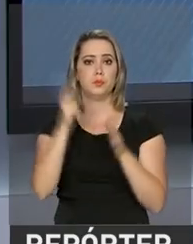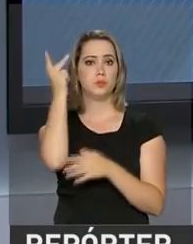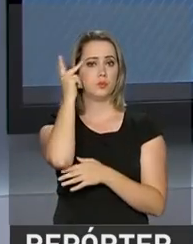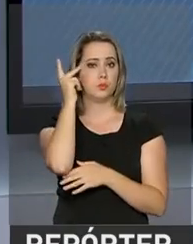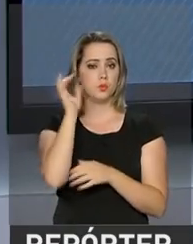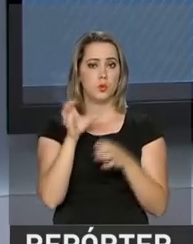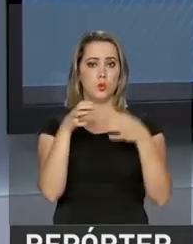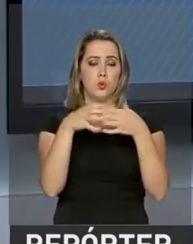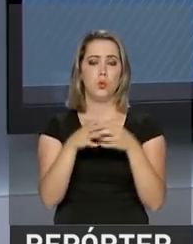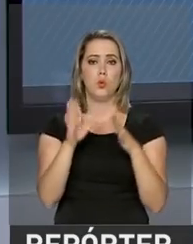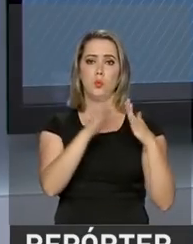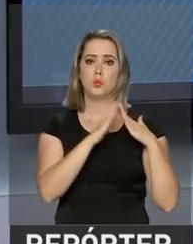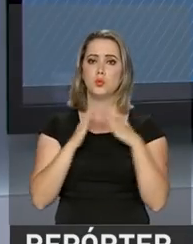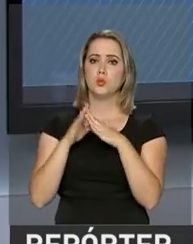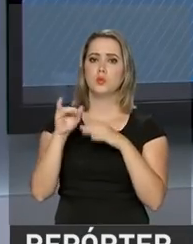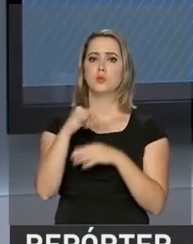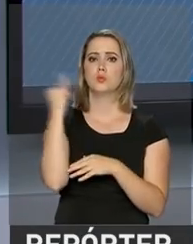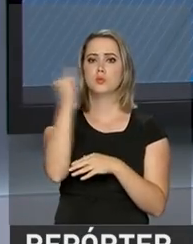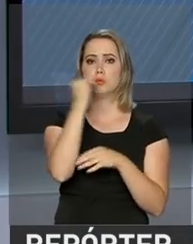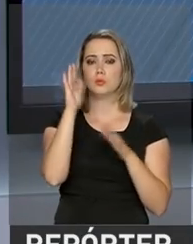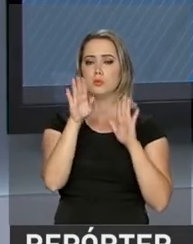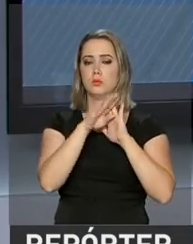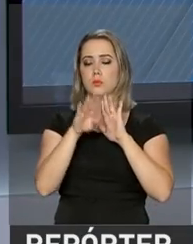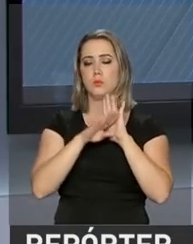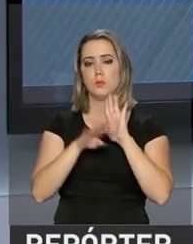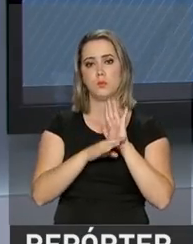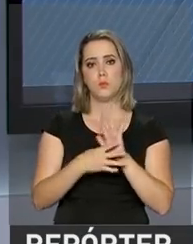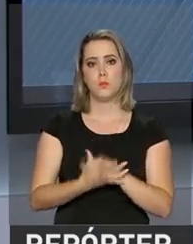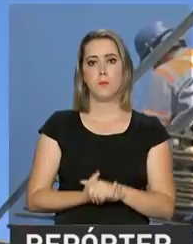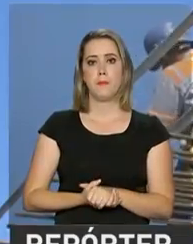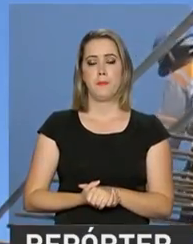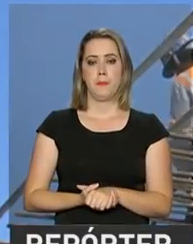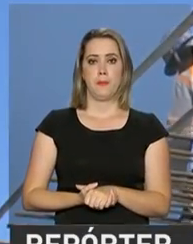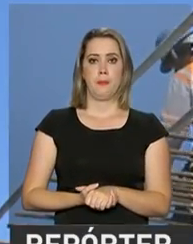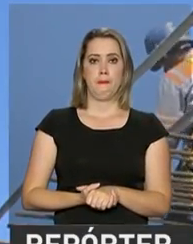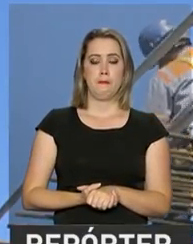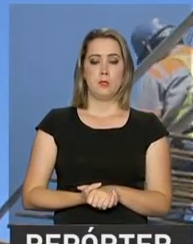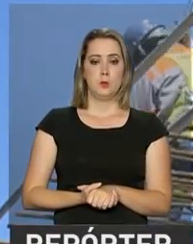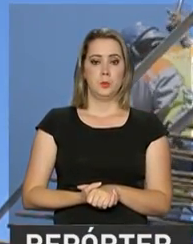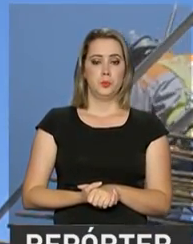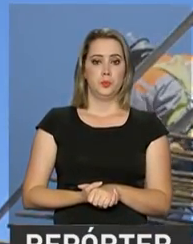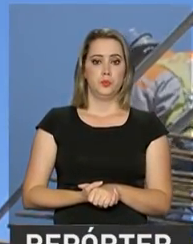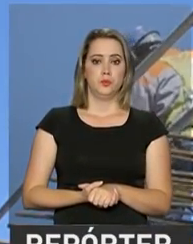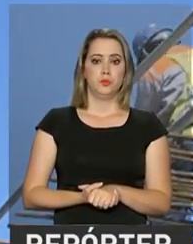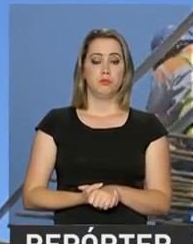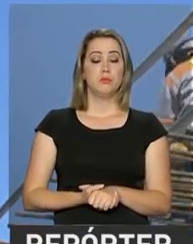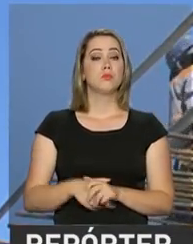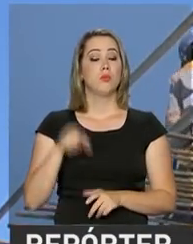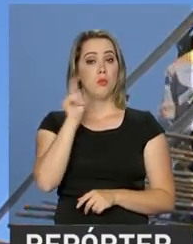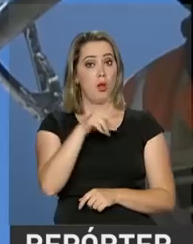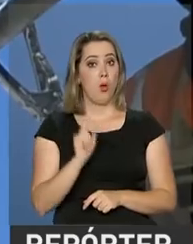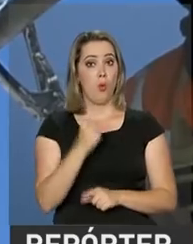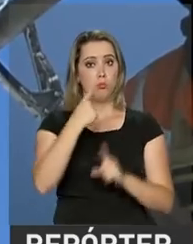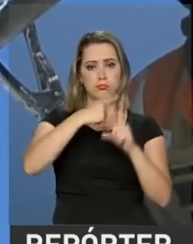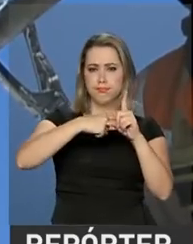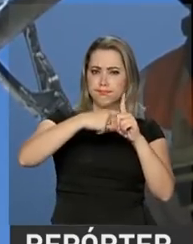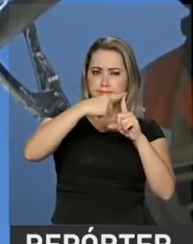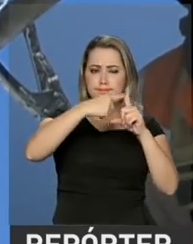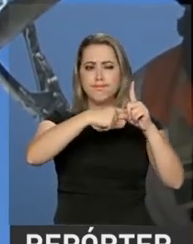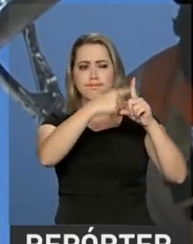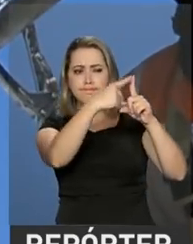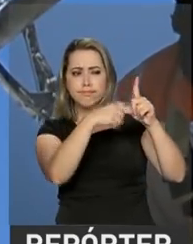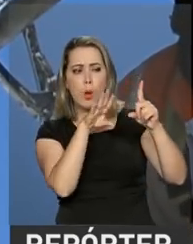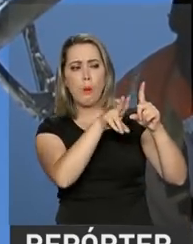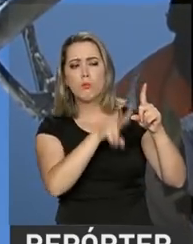habitação sobre a importância do setor nesse projeto considerado um dos termômetros da atividade econômica